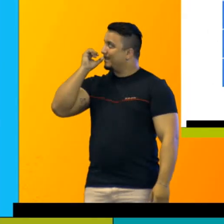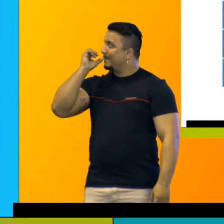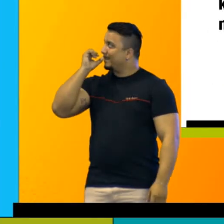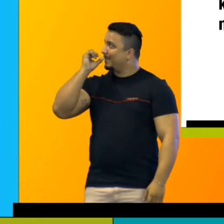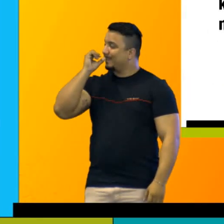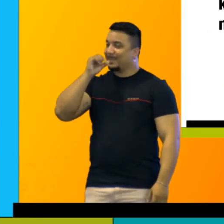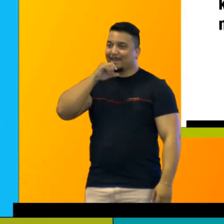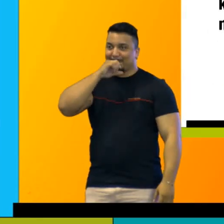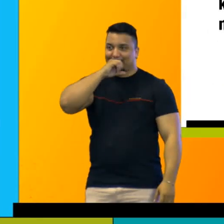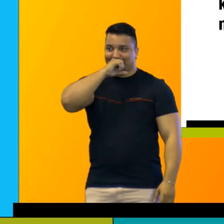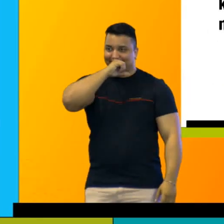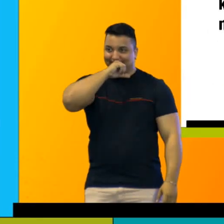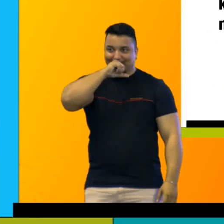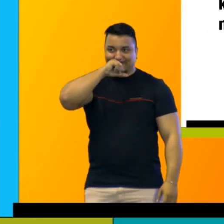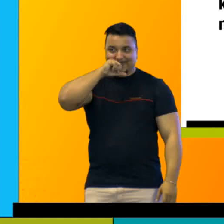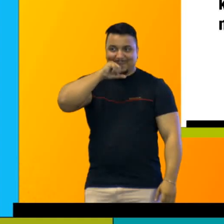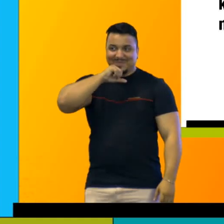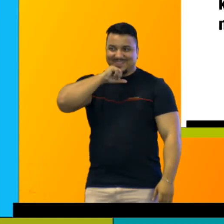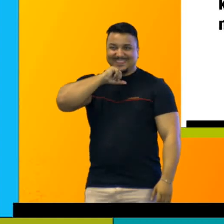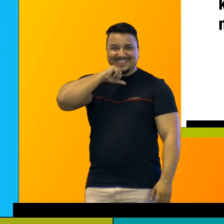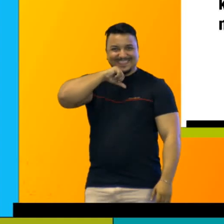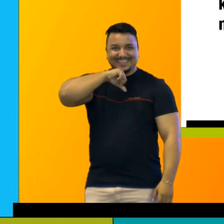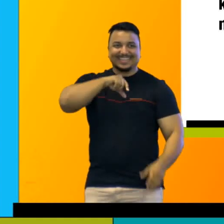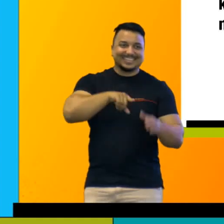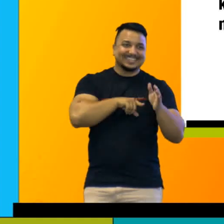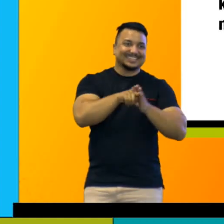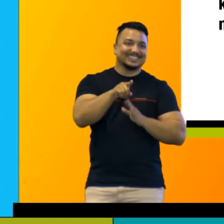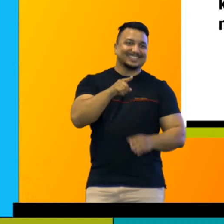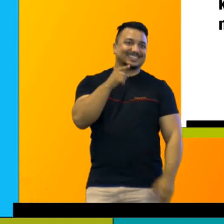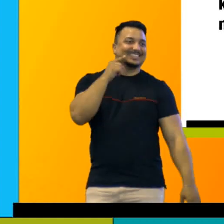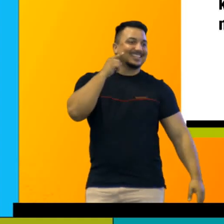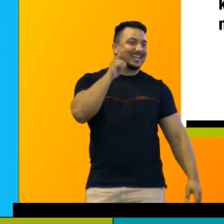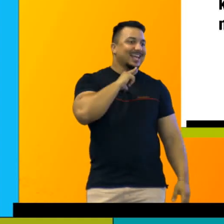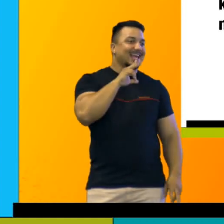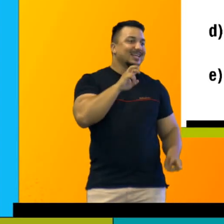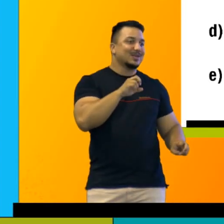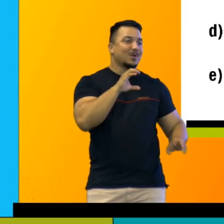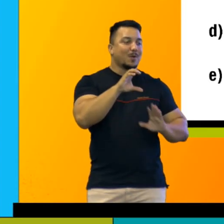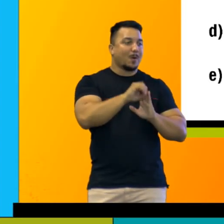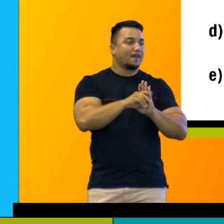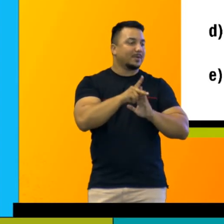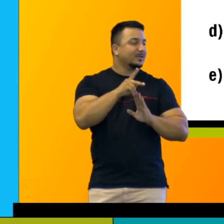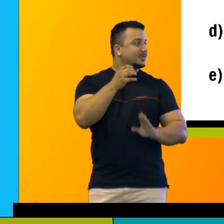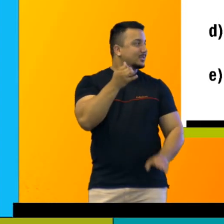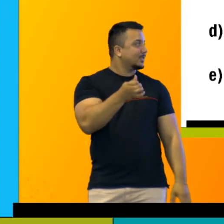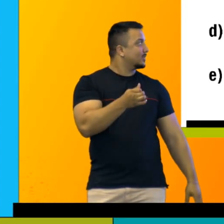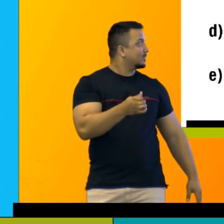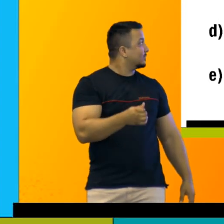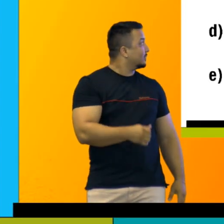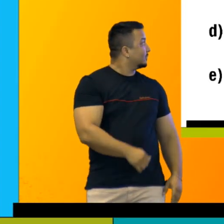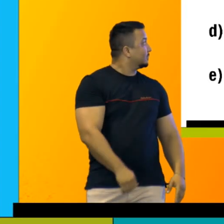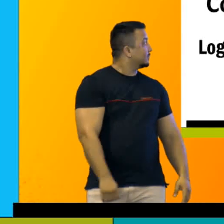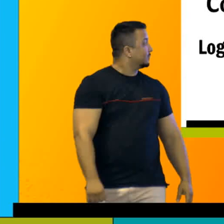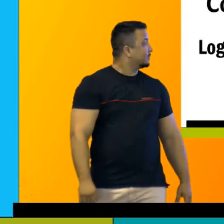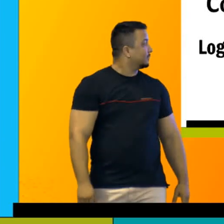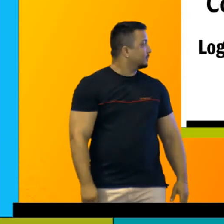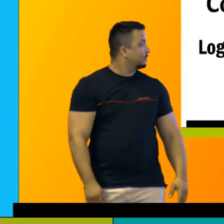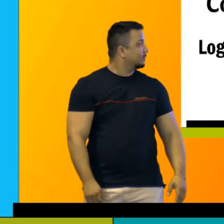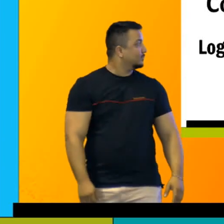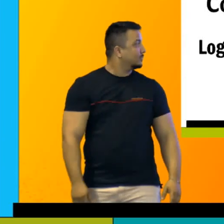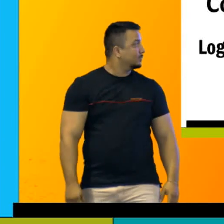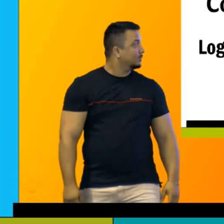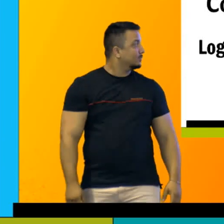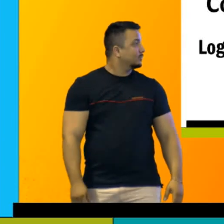Essa questão aqui é a questão 4. Competência 6. Eu até, deixa eu olhar aqui só uma coisa, pessoal. Nessa questão